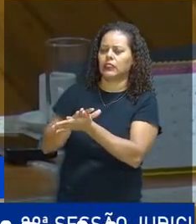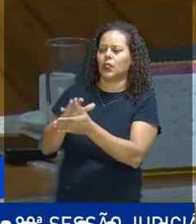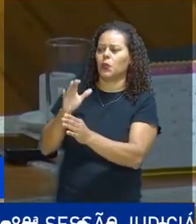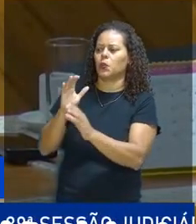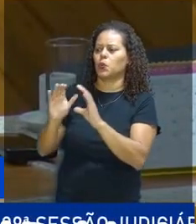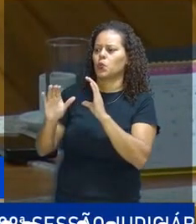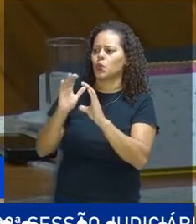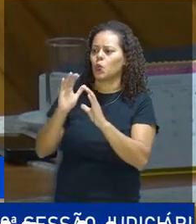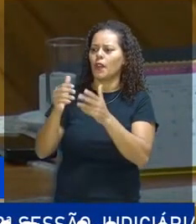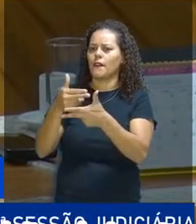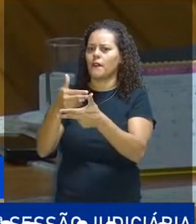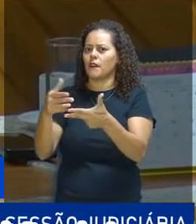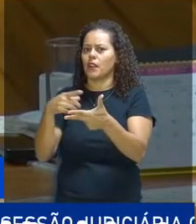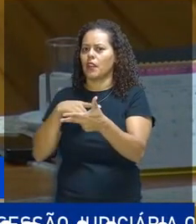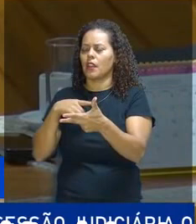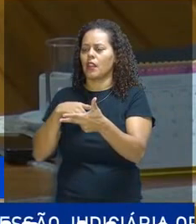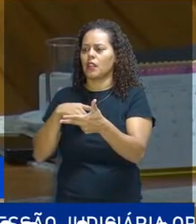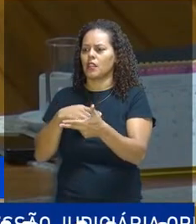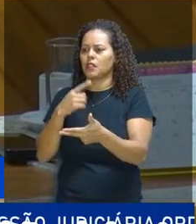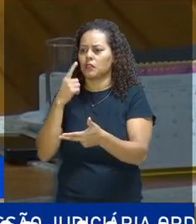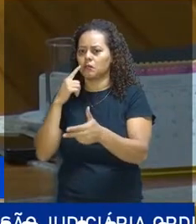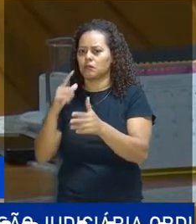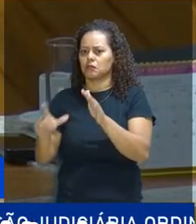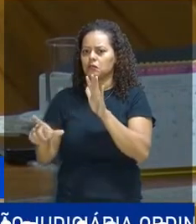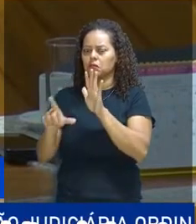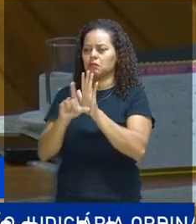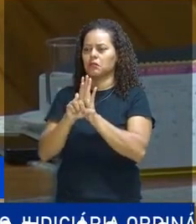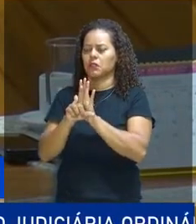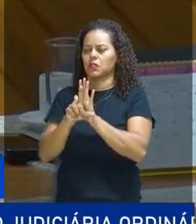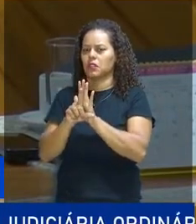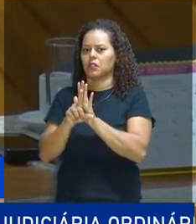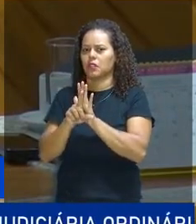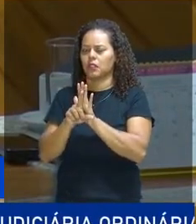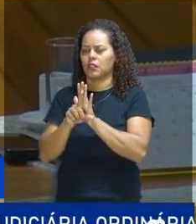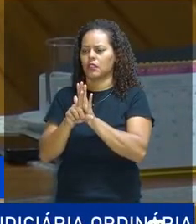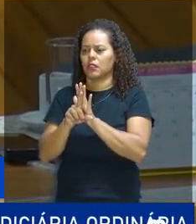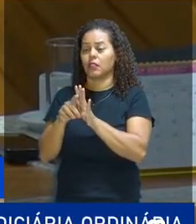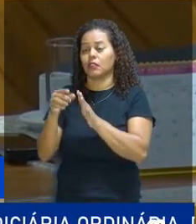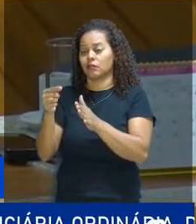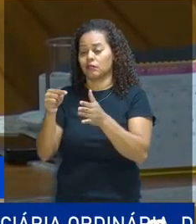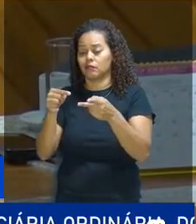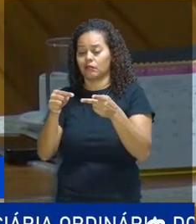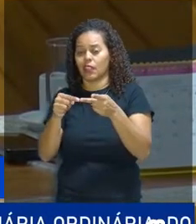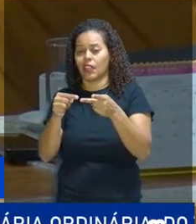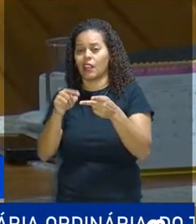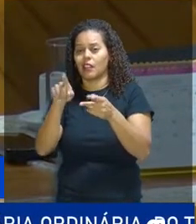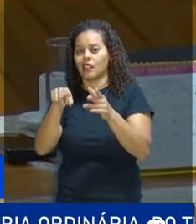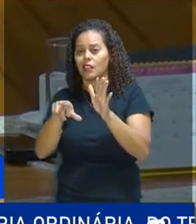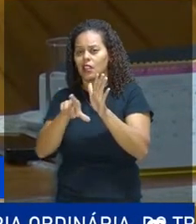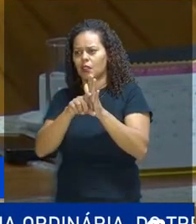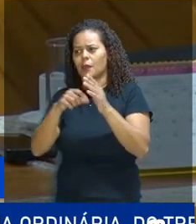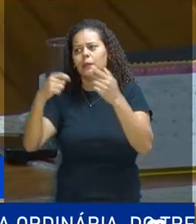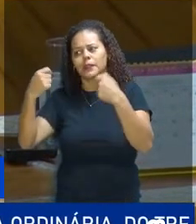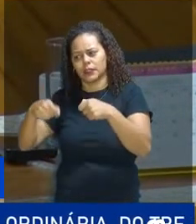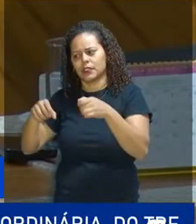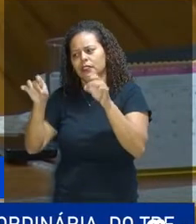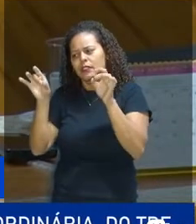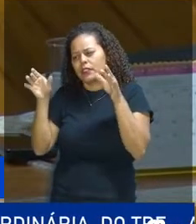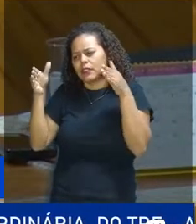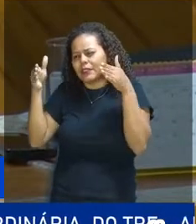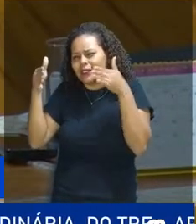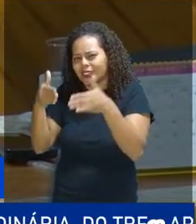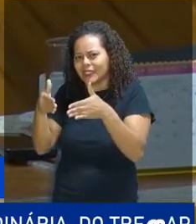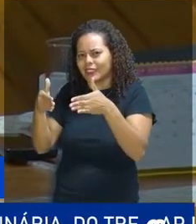comunicação e mídias sociais é vedada pela legislação eleitoral vigente. Nesse item, a legislação é específica quanto